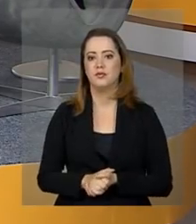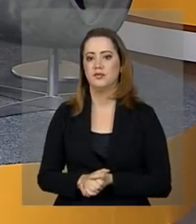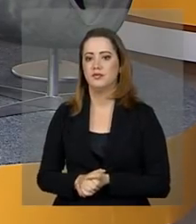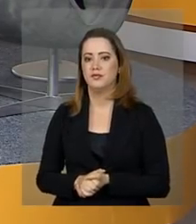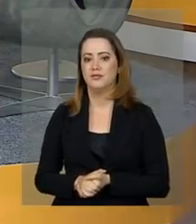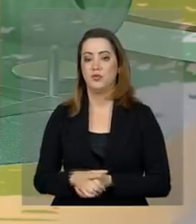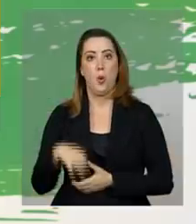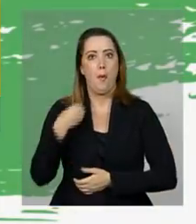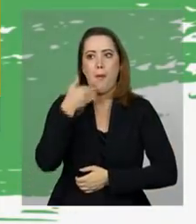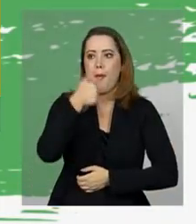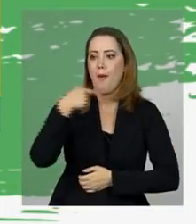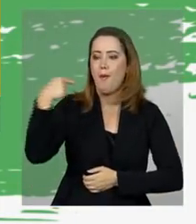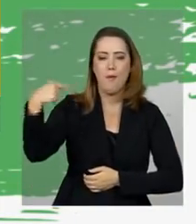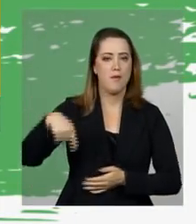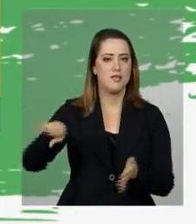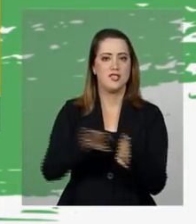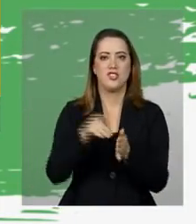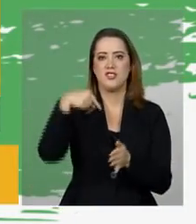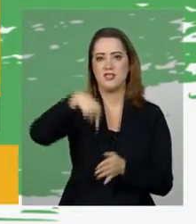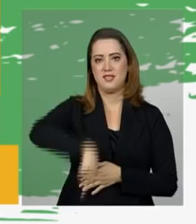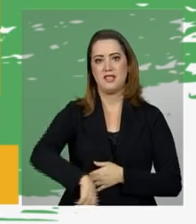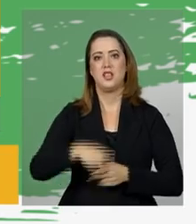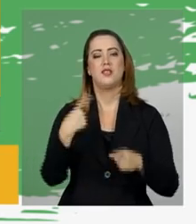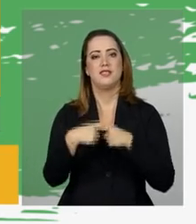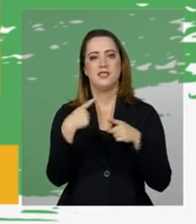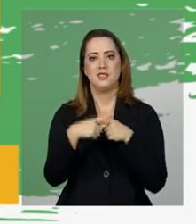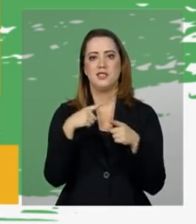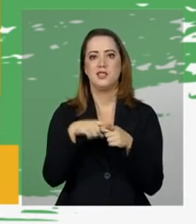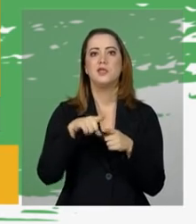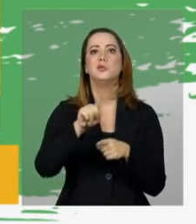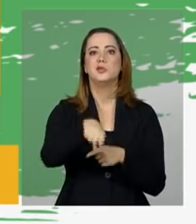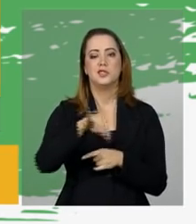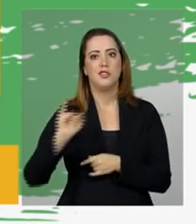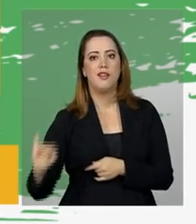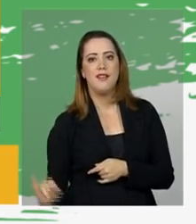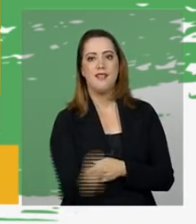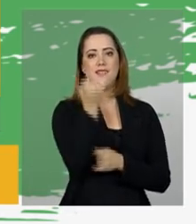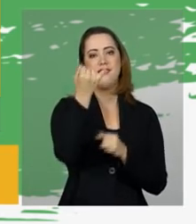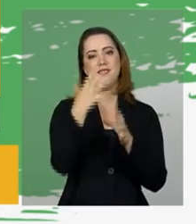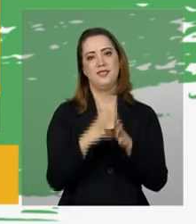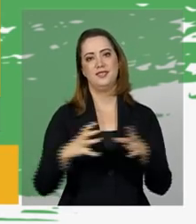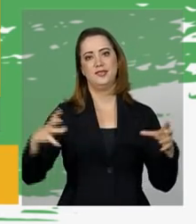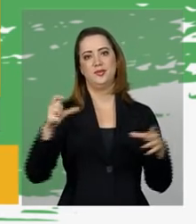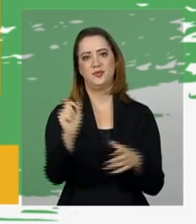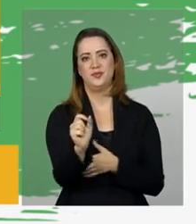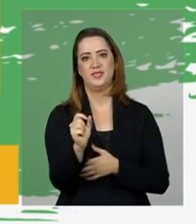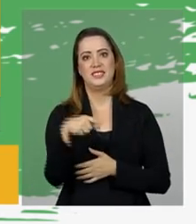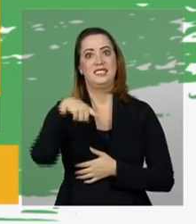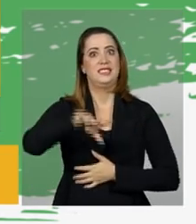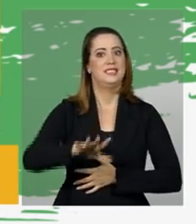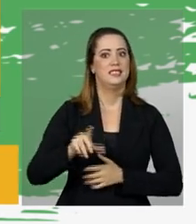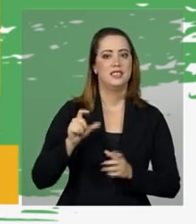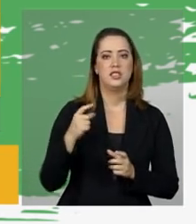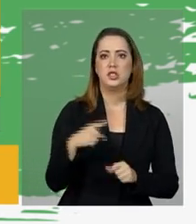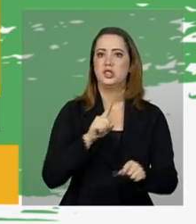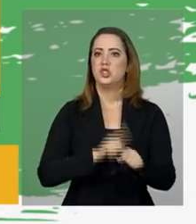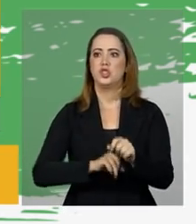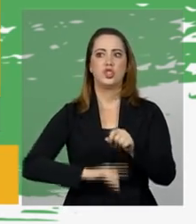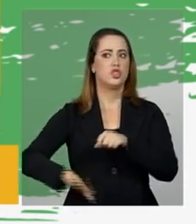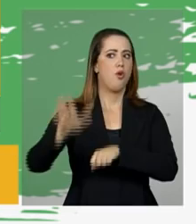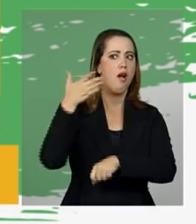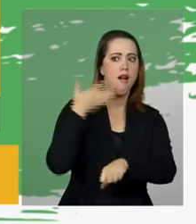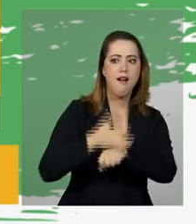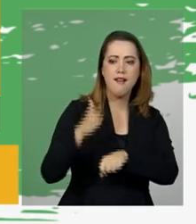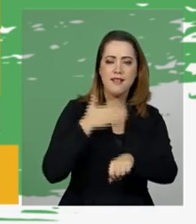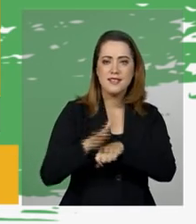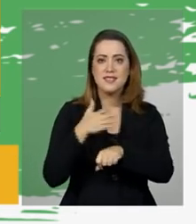É muito bom para a gente estar aqui porque é uma oportunidade grande e é algo que a gente ensaia, tipo, o começo do